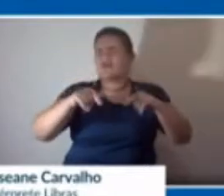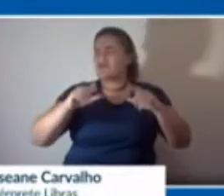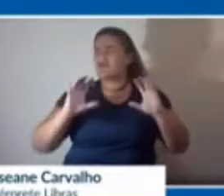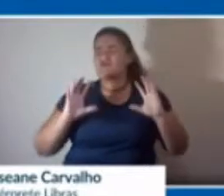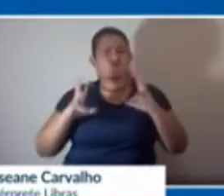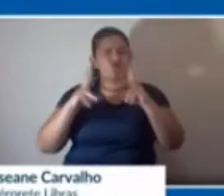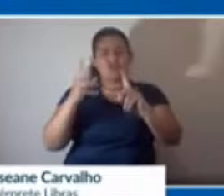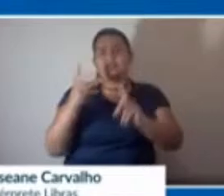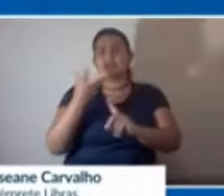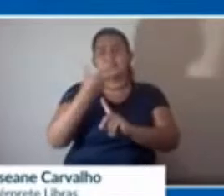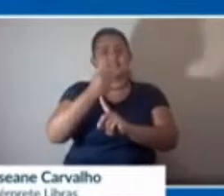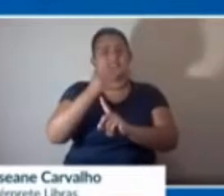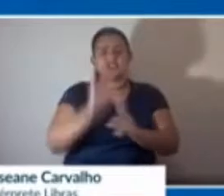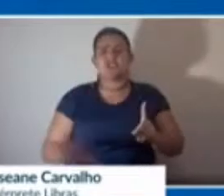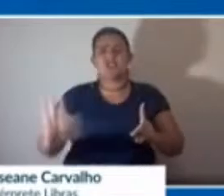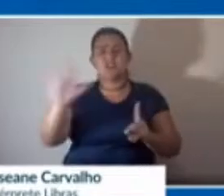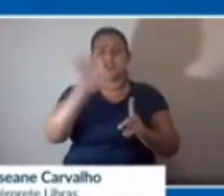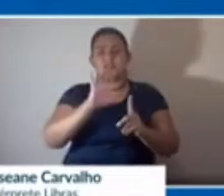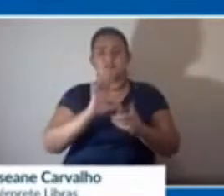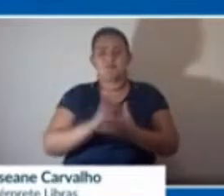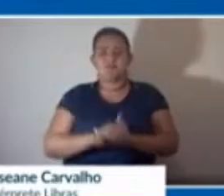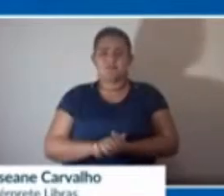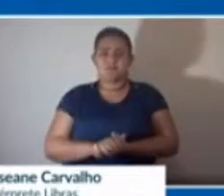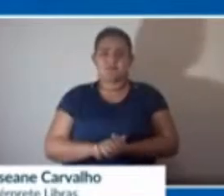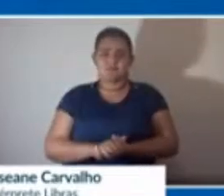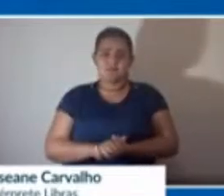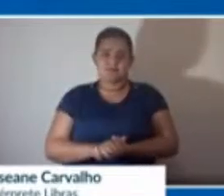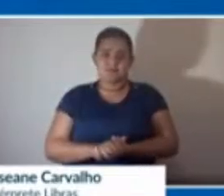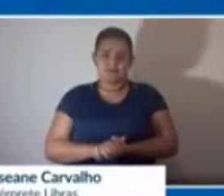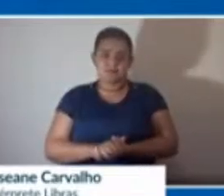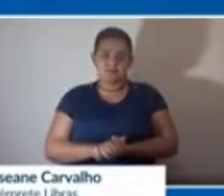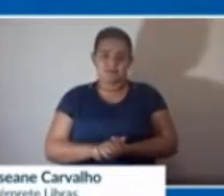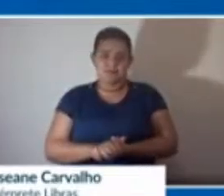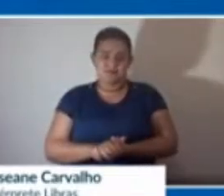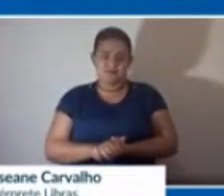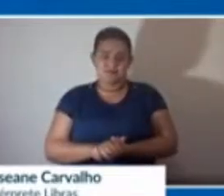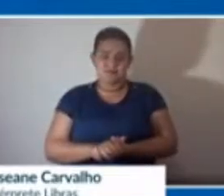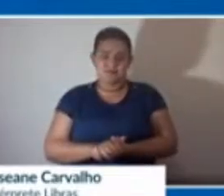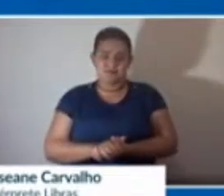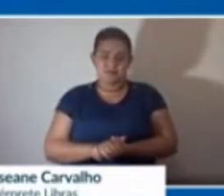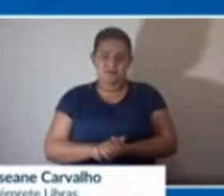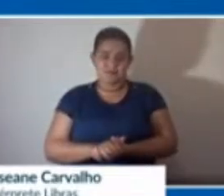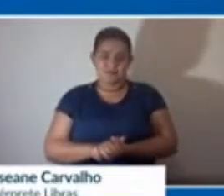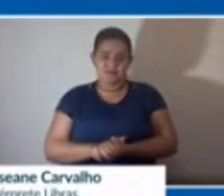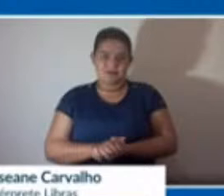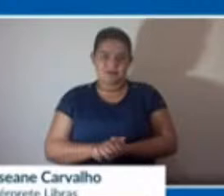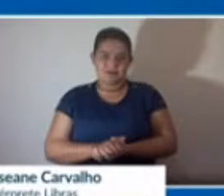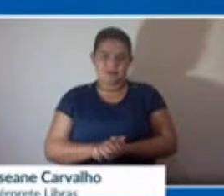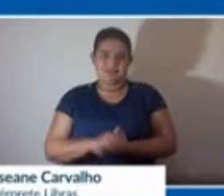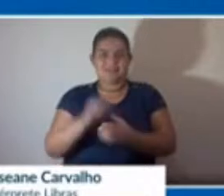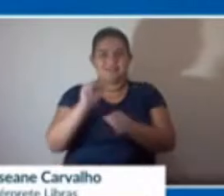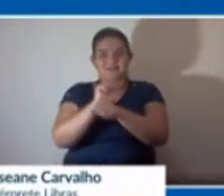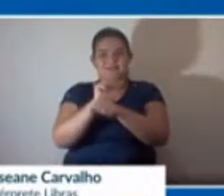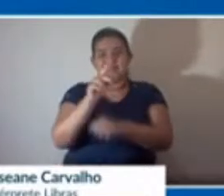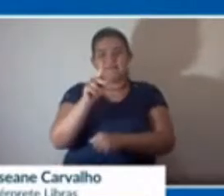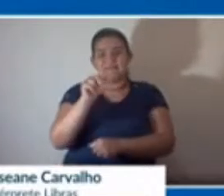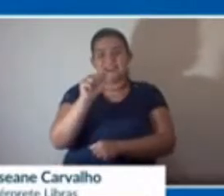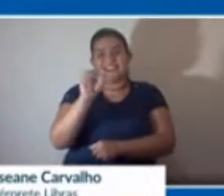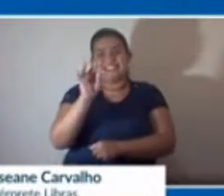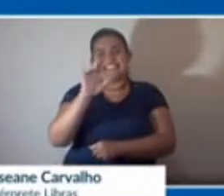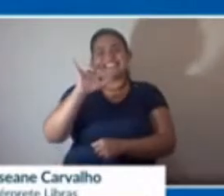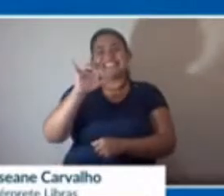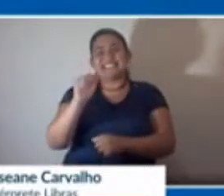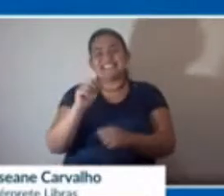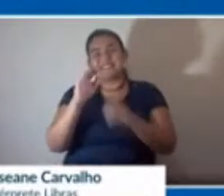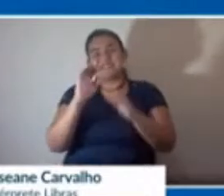de uma maneira geral. Sim, Patrícia, eu vou pedir para você esperar só um pouquinho para eu cumprimentar também a Carla, aí a gente começa a discussão, tá bom?